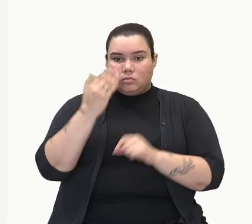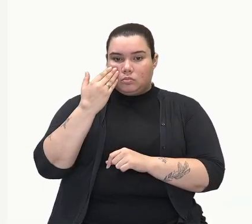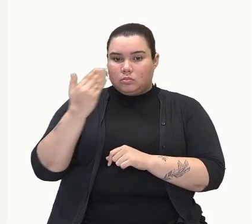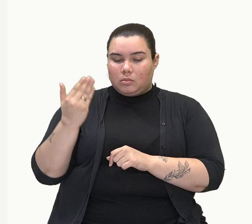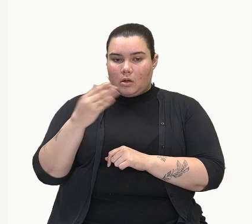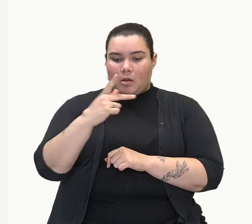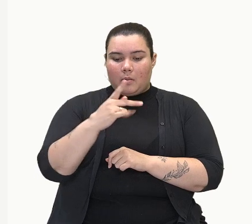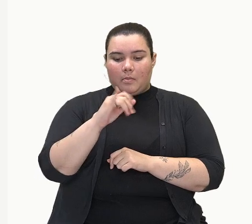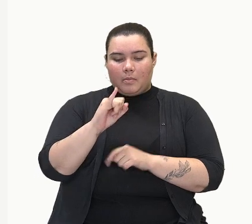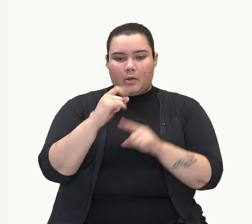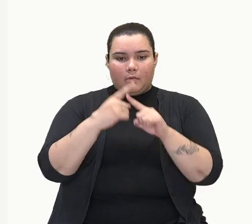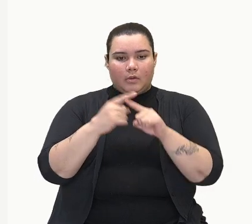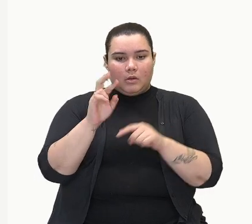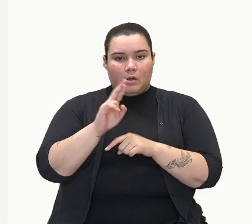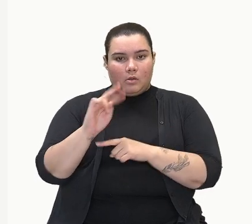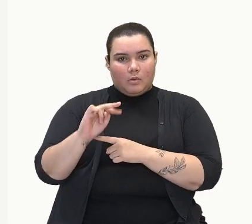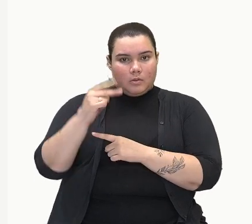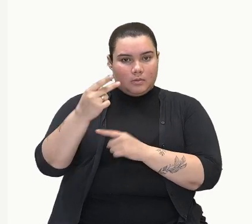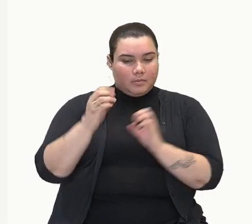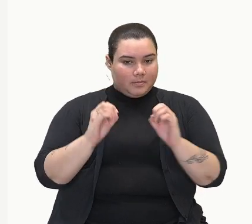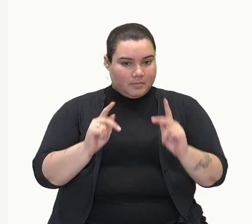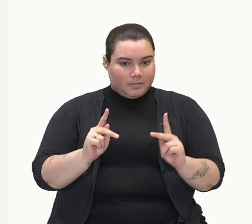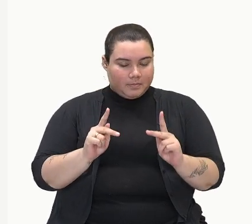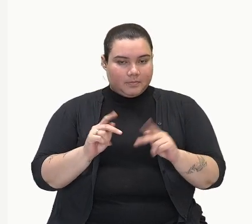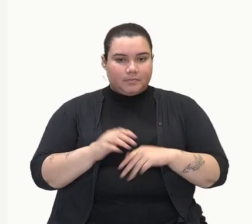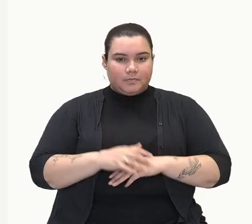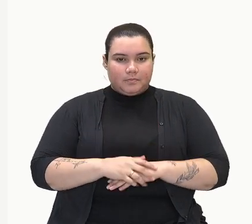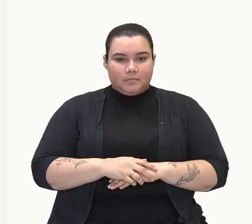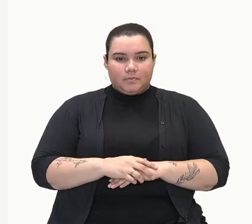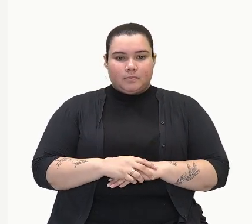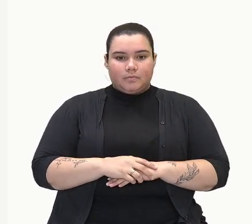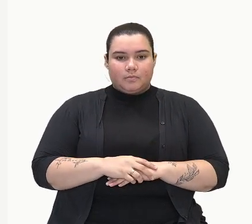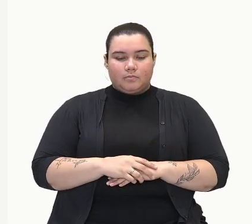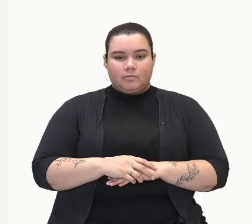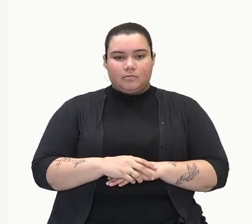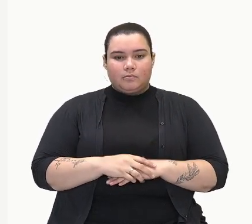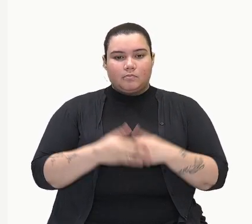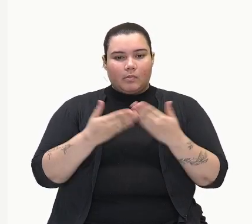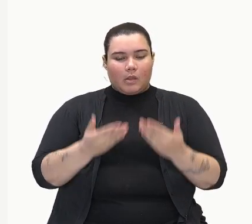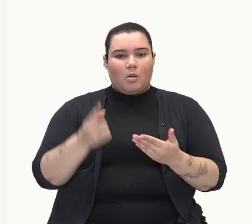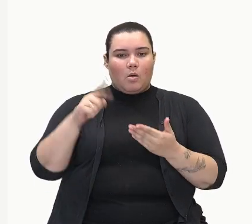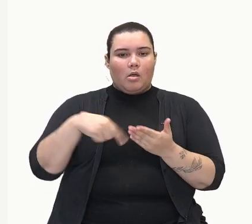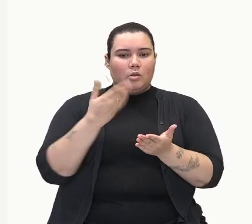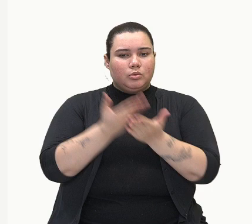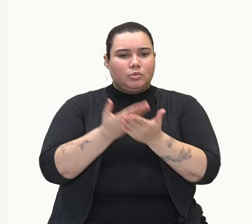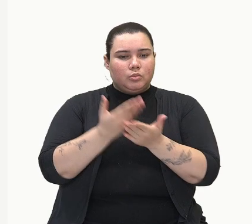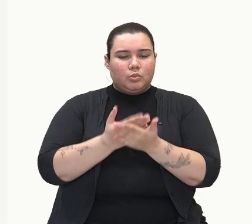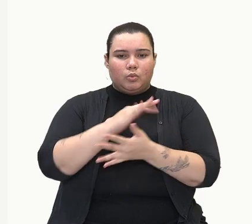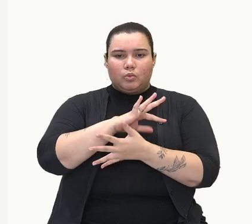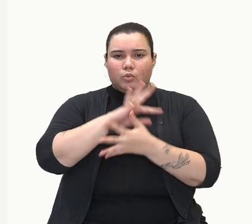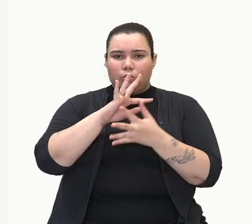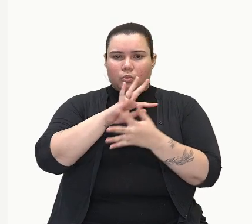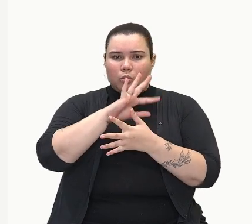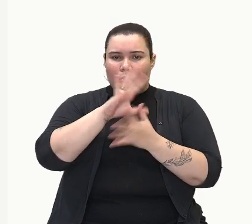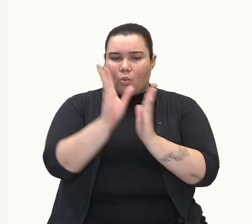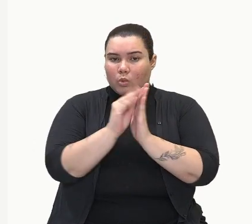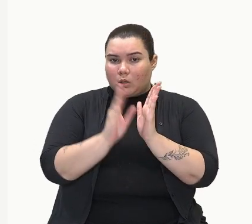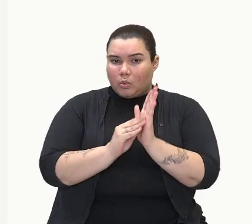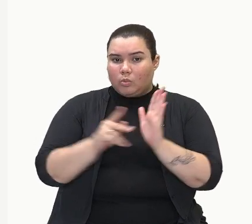π vezes r ao quadrado, tá bom? Então, um apanhado aí do que nós vimos